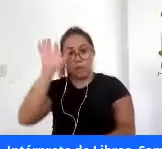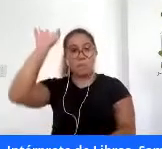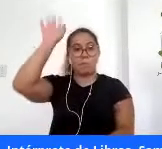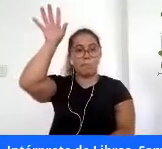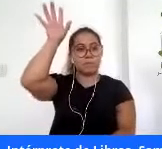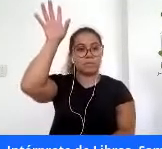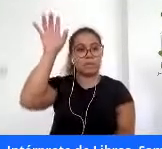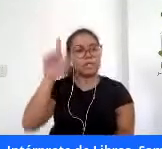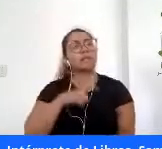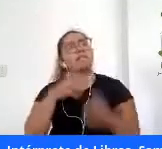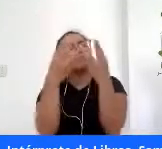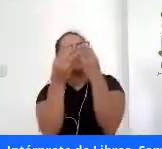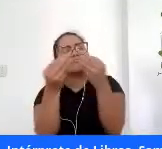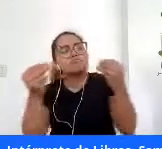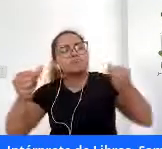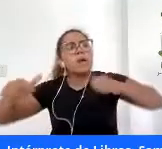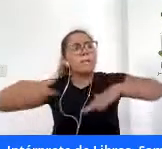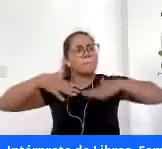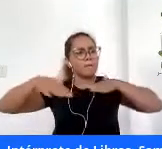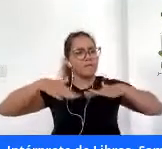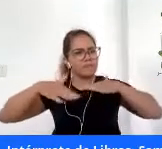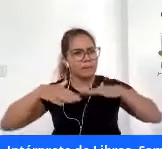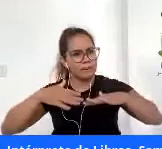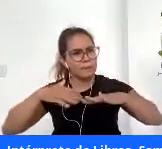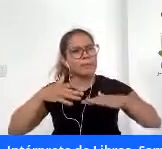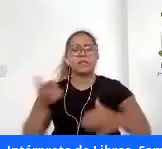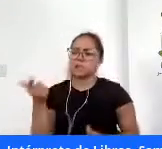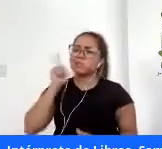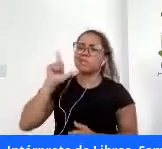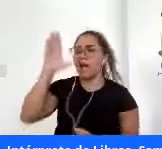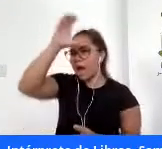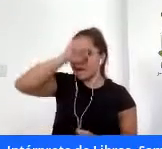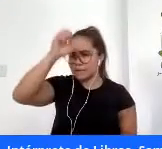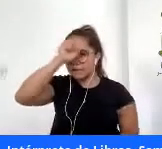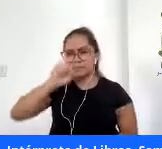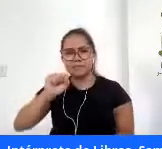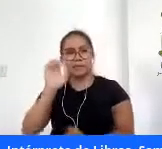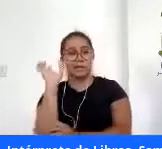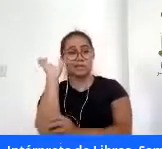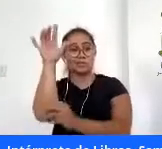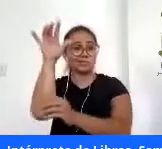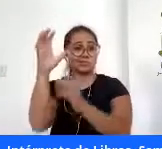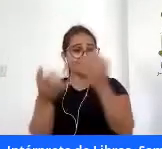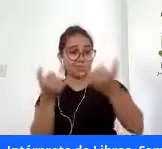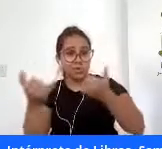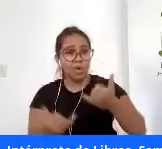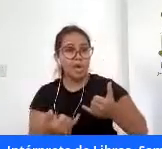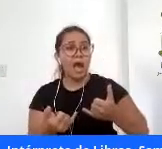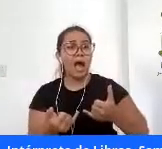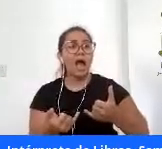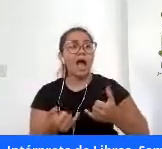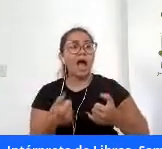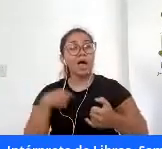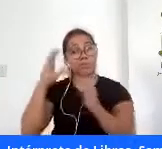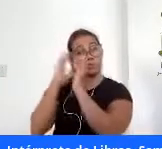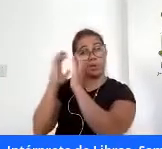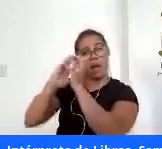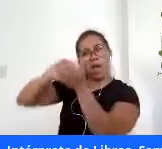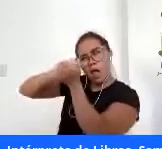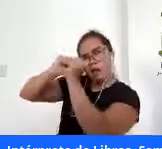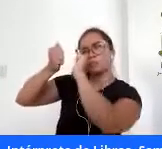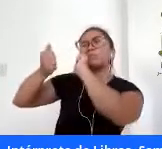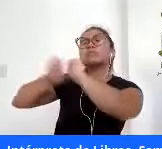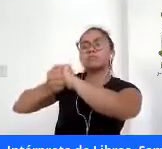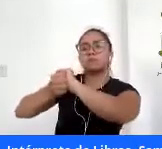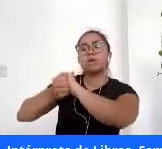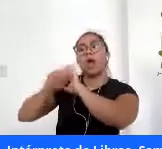conseguir refinar o seu movimento para adquirir essa habilidade nova motora. E com isso, o seu cérebro vai ser moldado justamente por